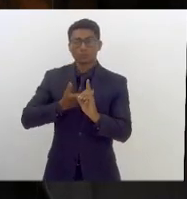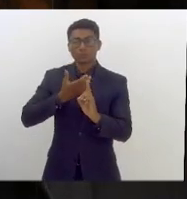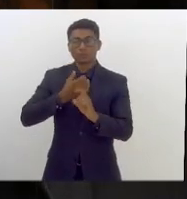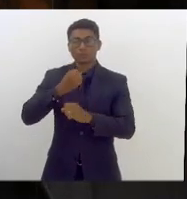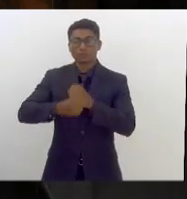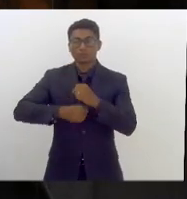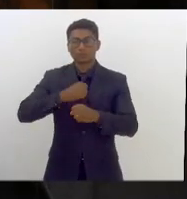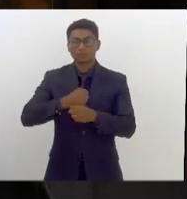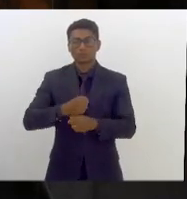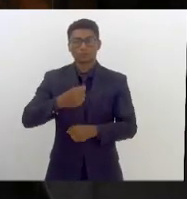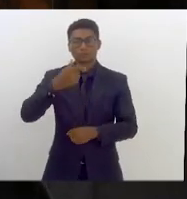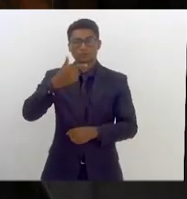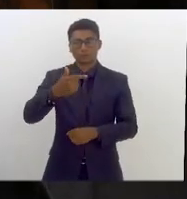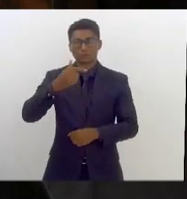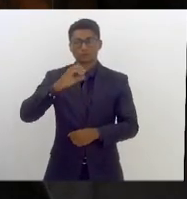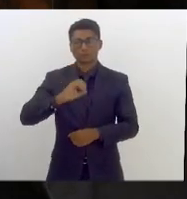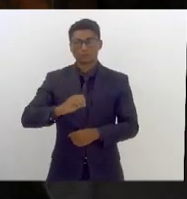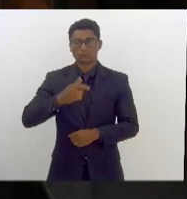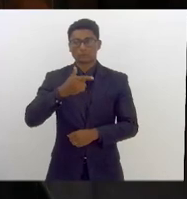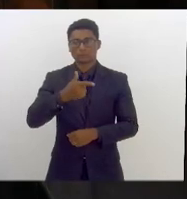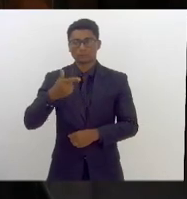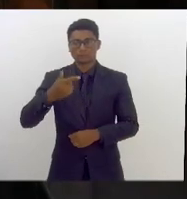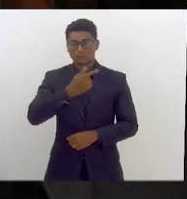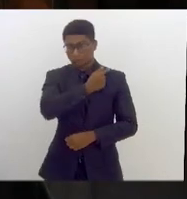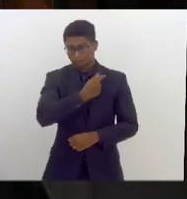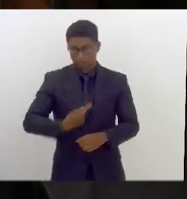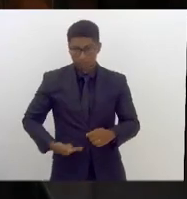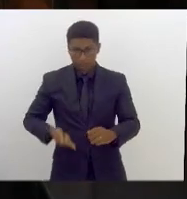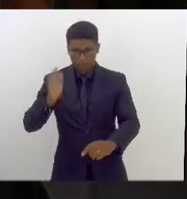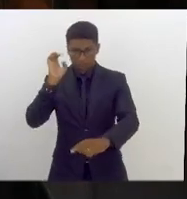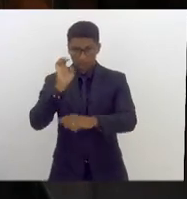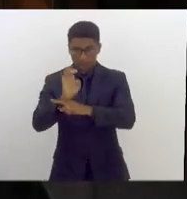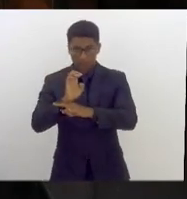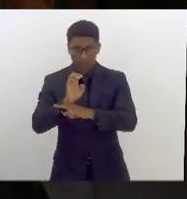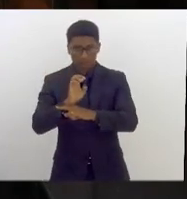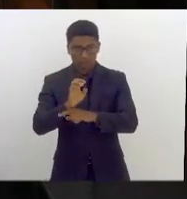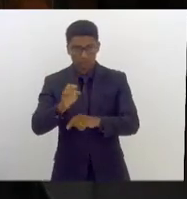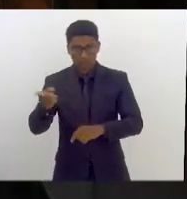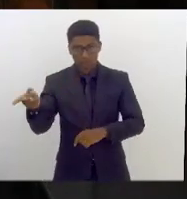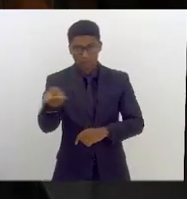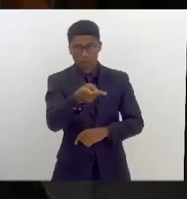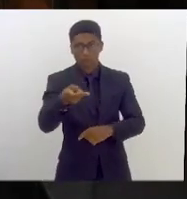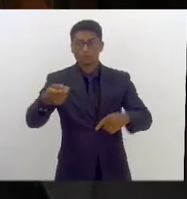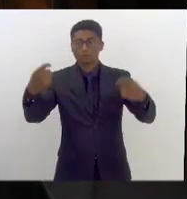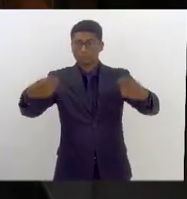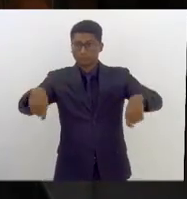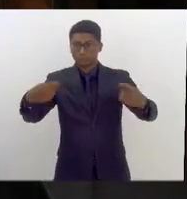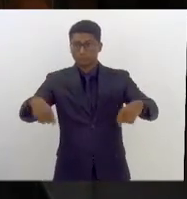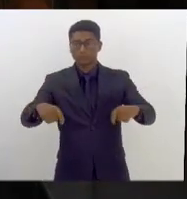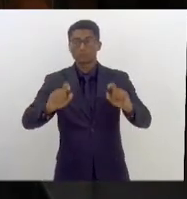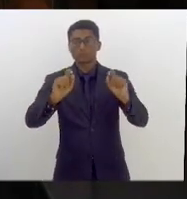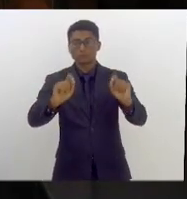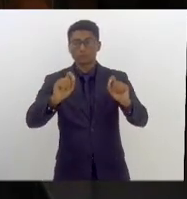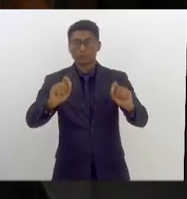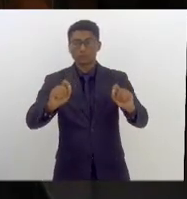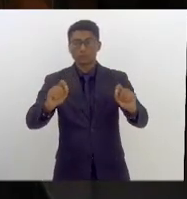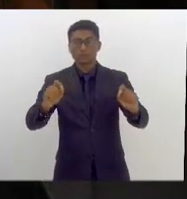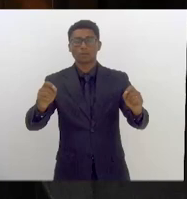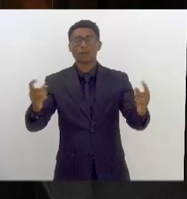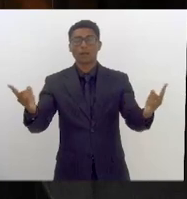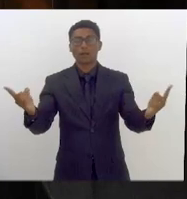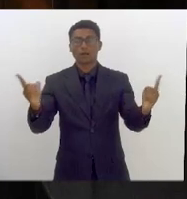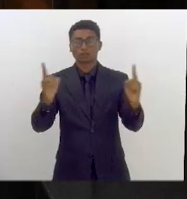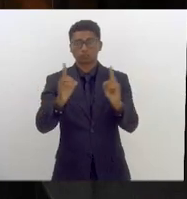31/12/2022, onde o governo do Estado, com a agência, terão que sentar na mesa para negociar um